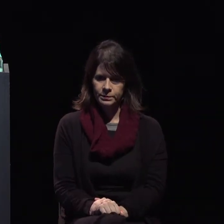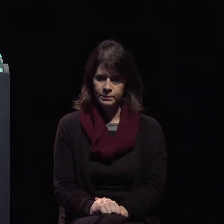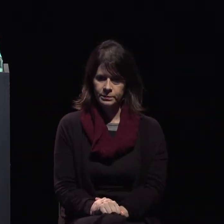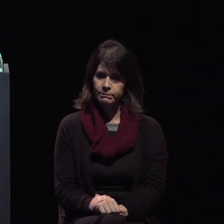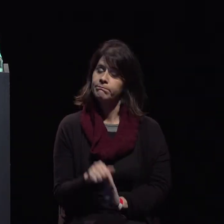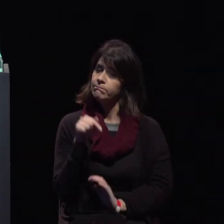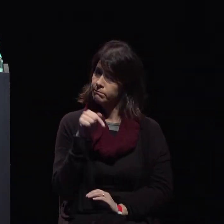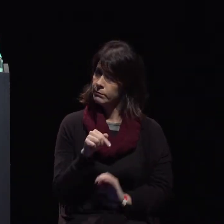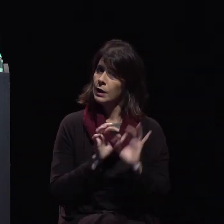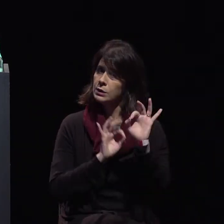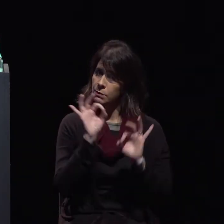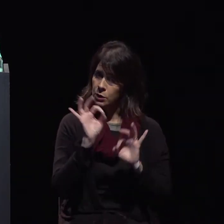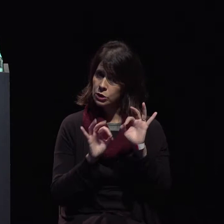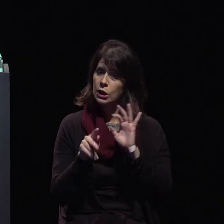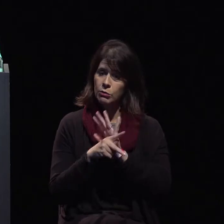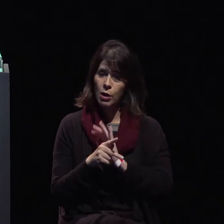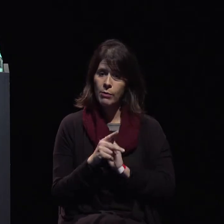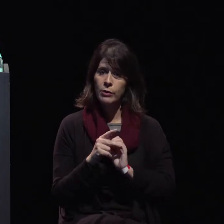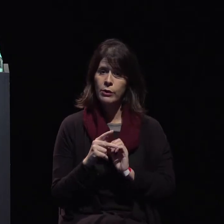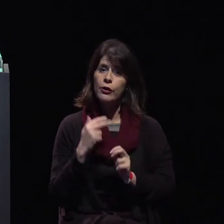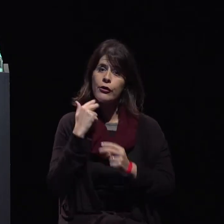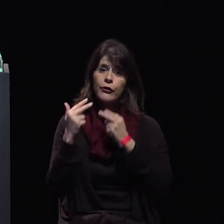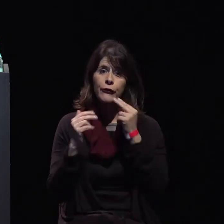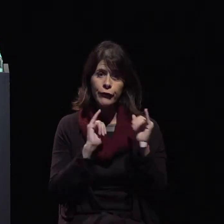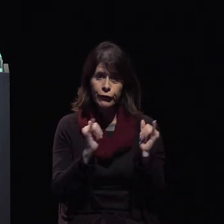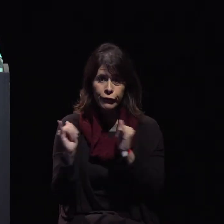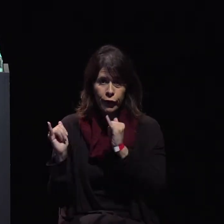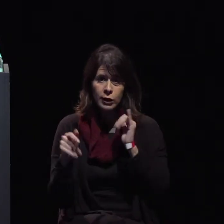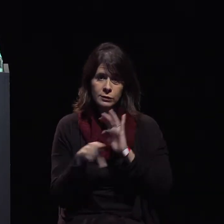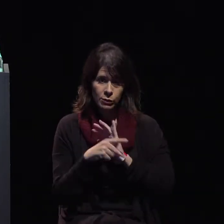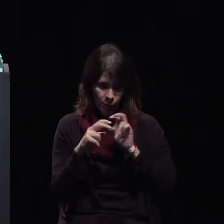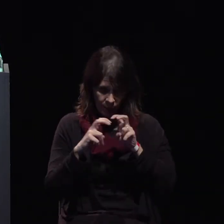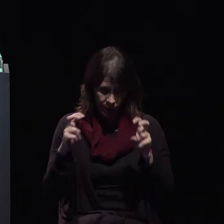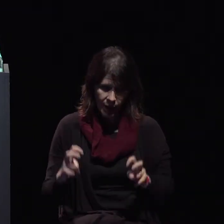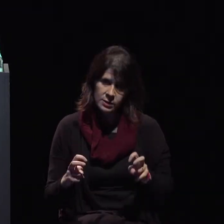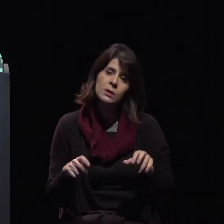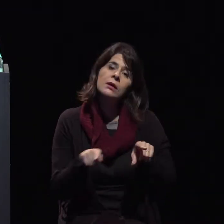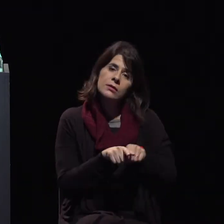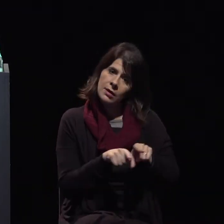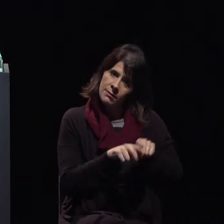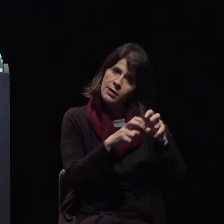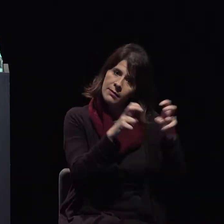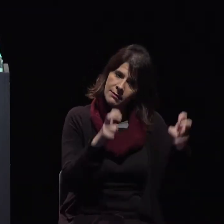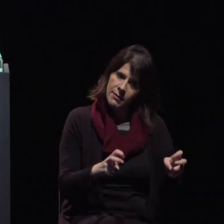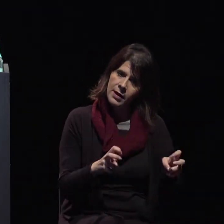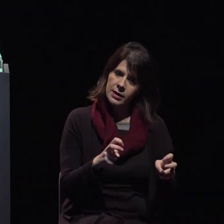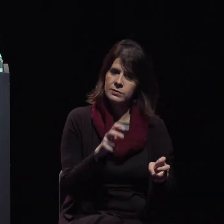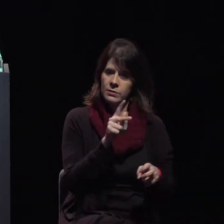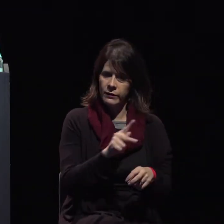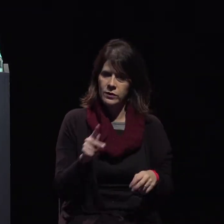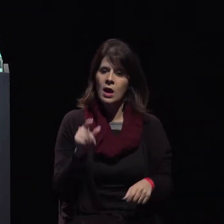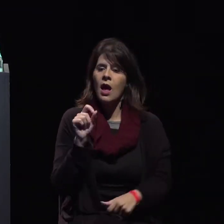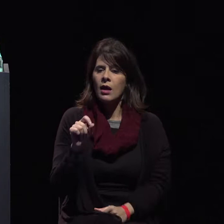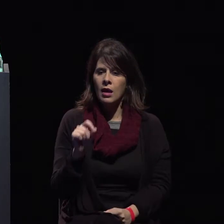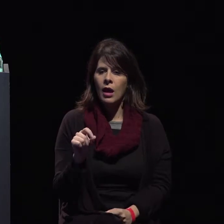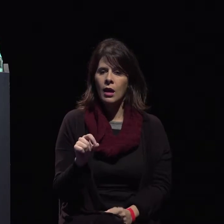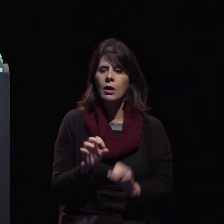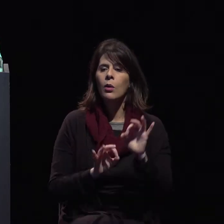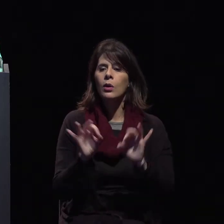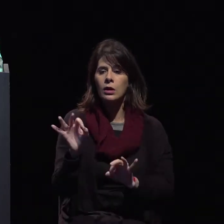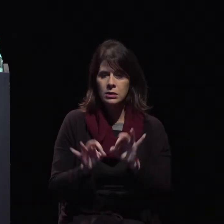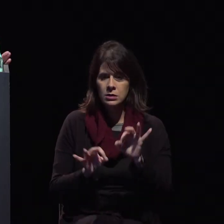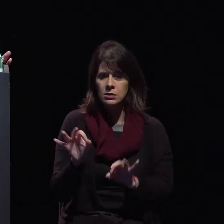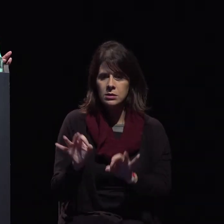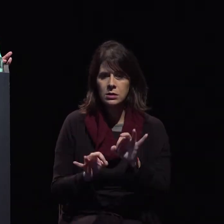Esse projeto, Vozes do MASP, assim como o MASP Professores, foi coordenado pelo Lucas Oliveira, que